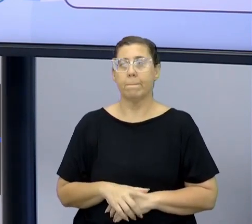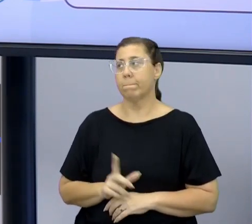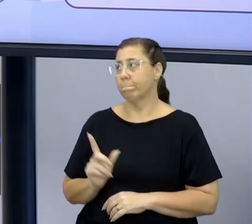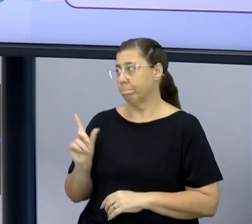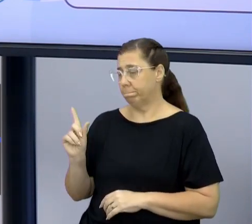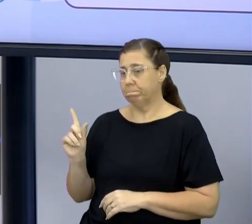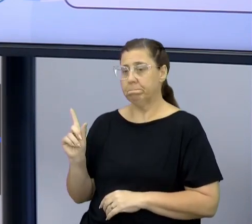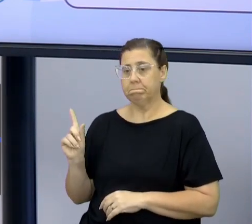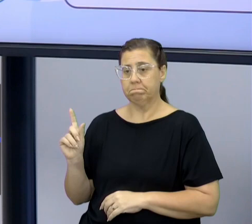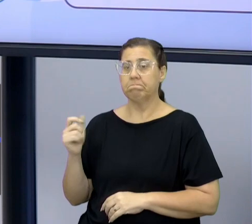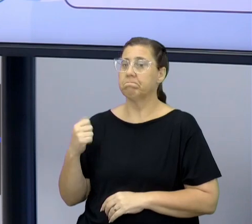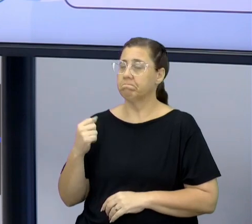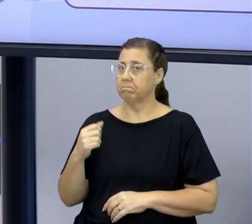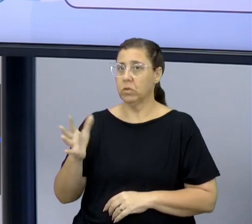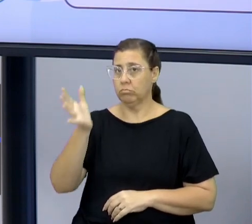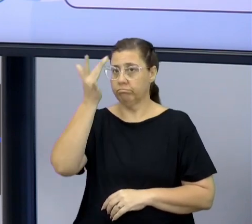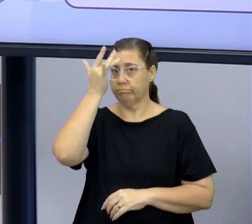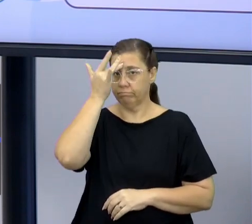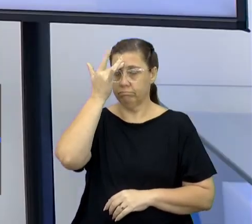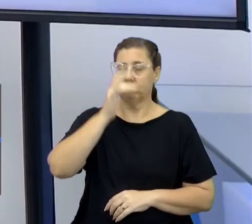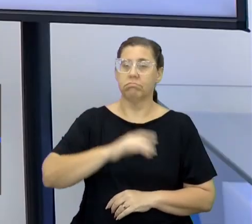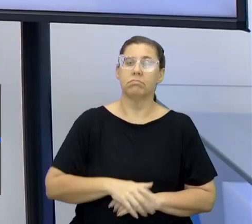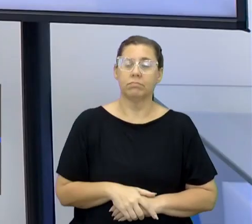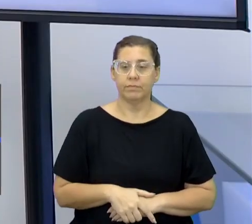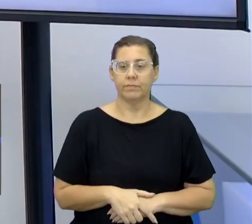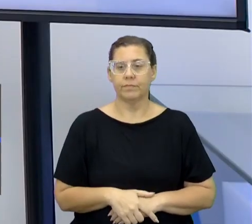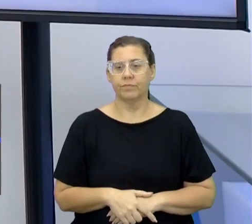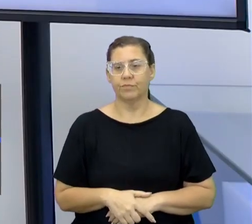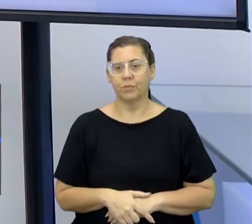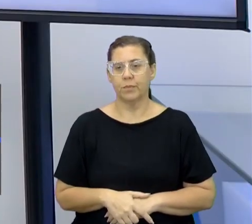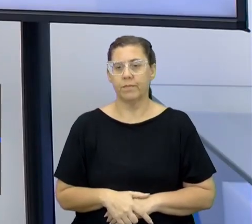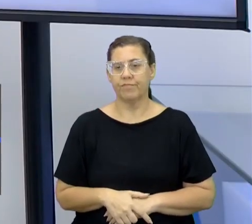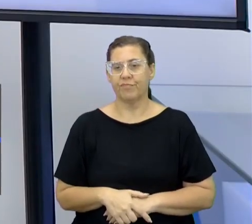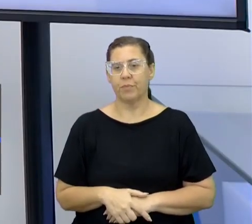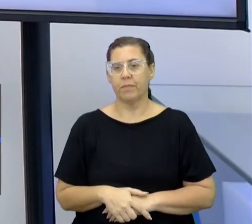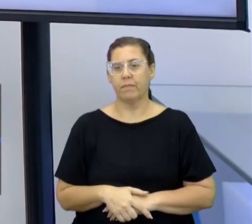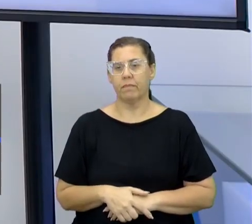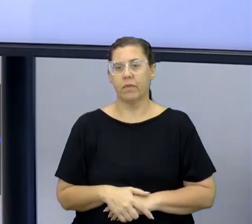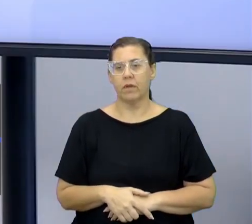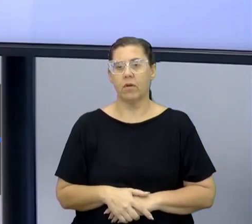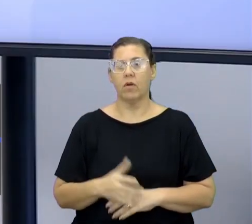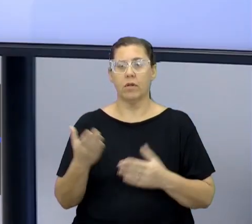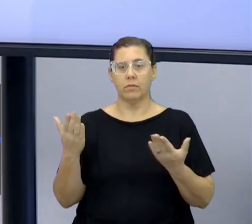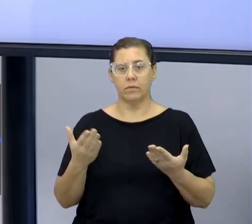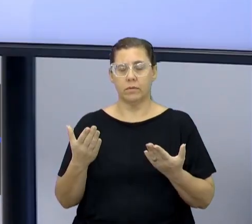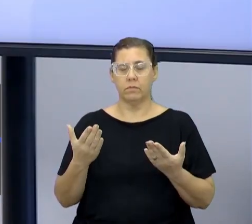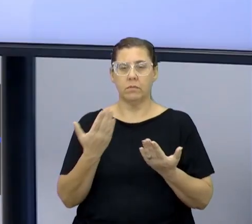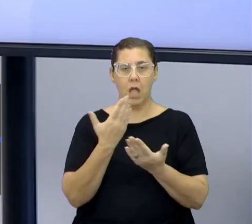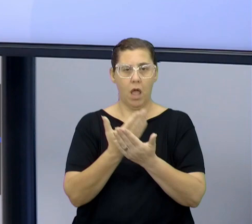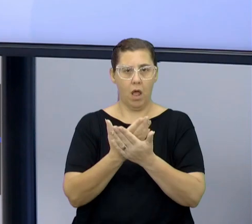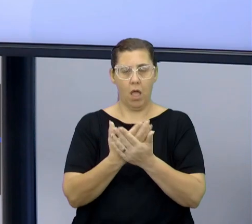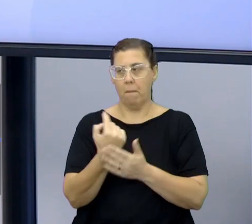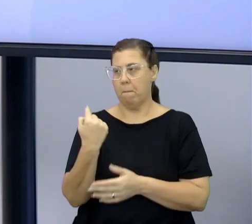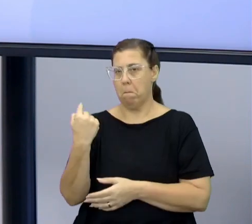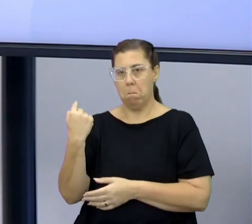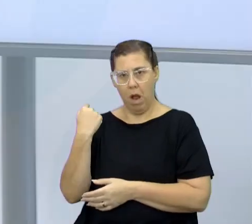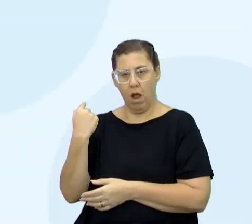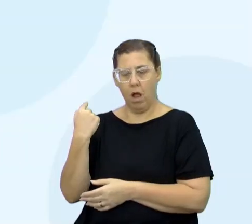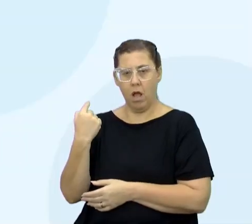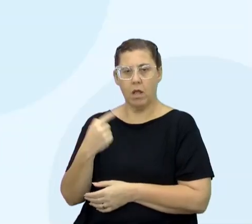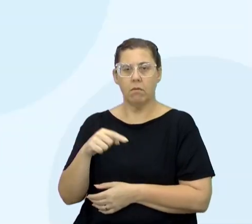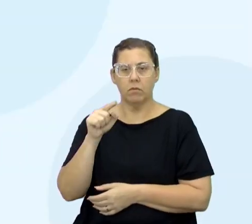ficar muito guardado na cabeça de vocês. Então vamos lá. A aula passada eu deixei aí para